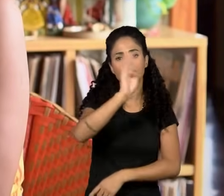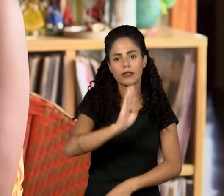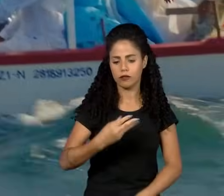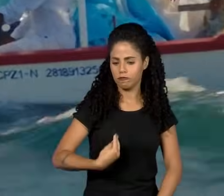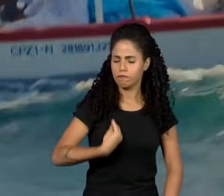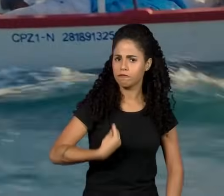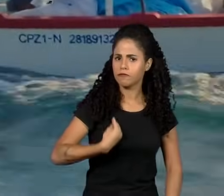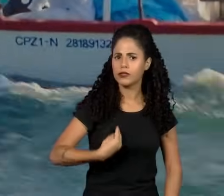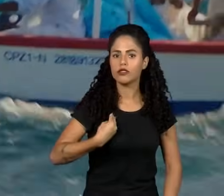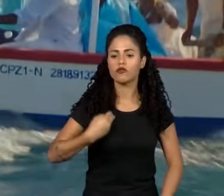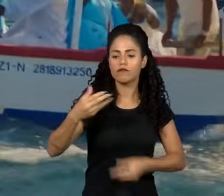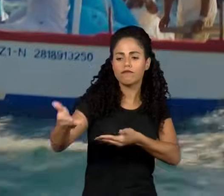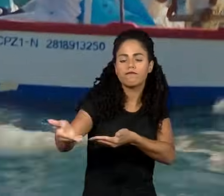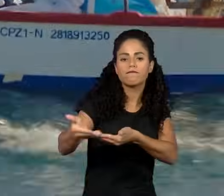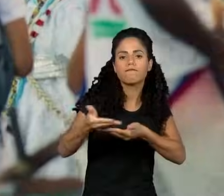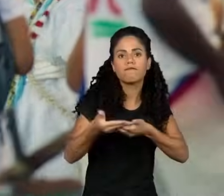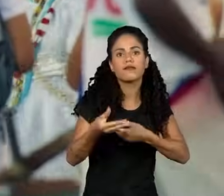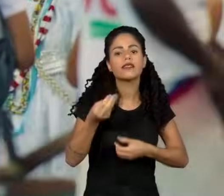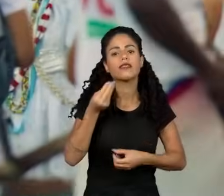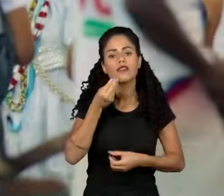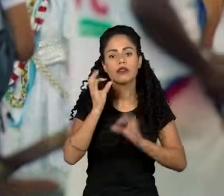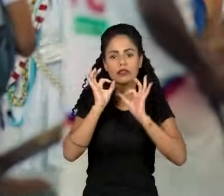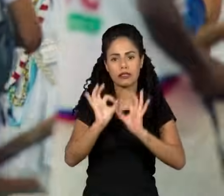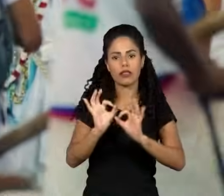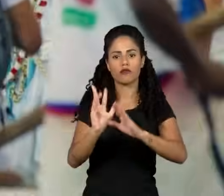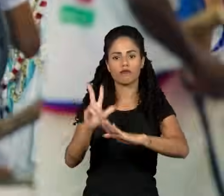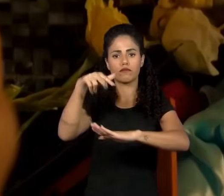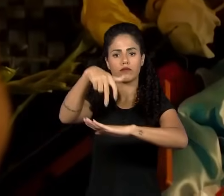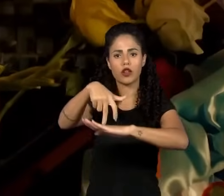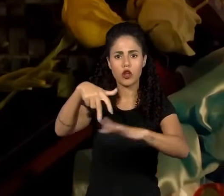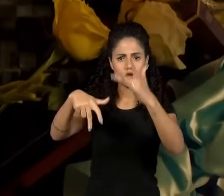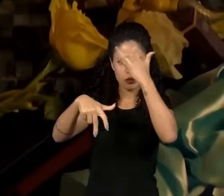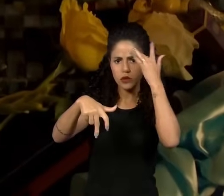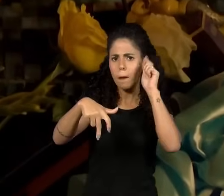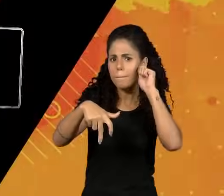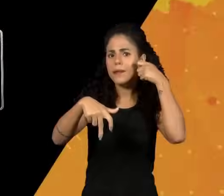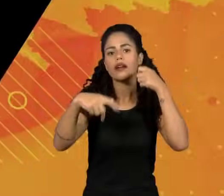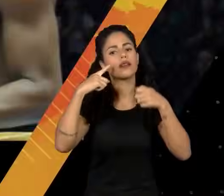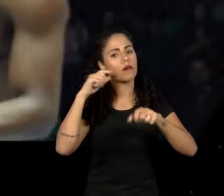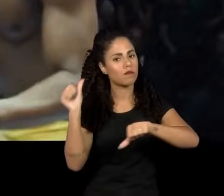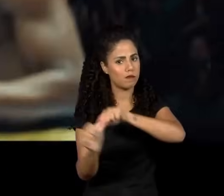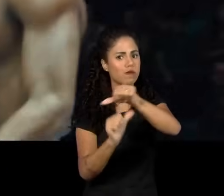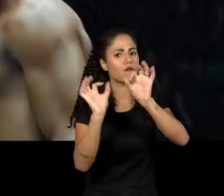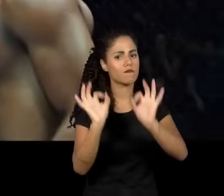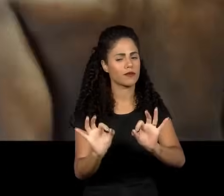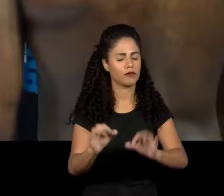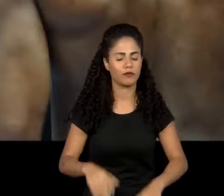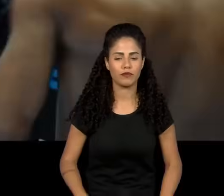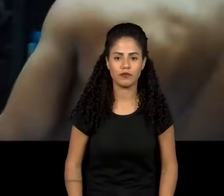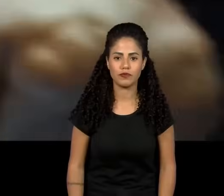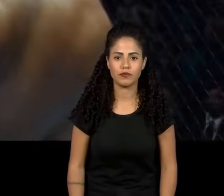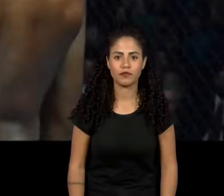né, de acolhida das narrativas negras, é um ponto de virada.